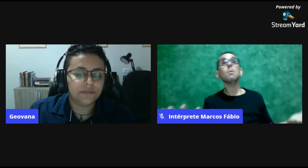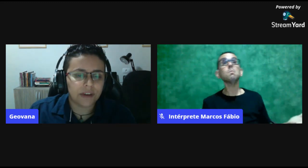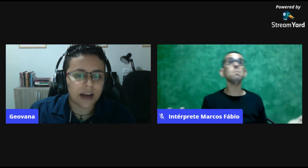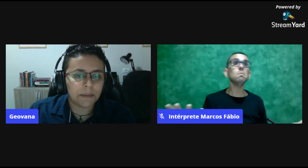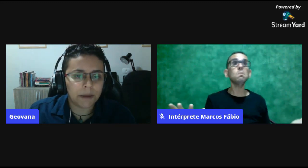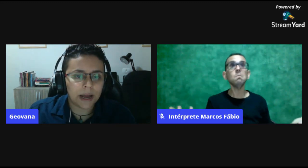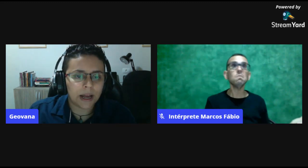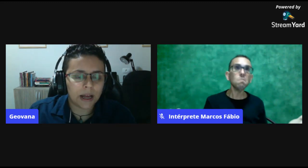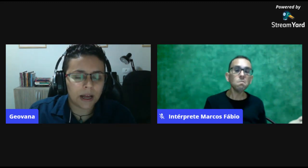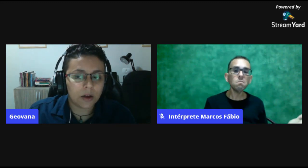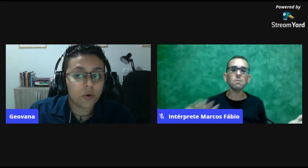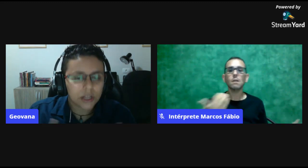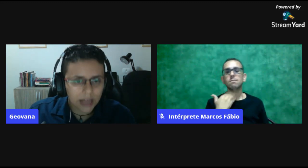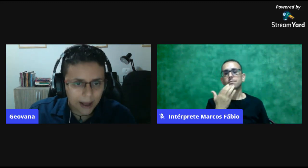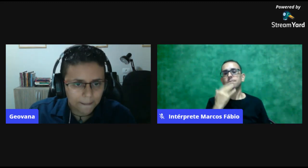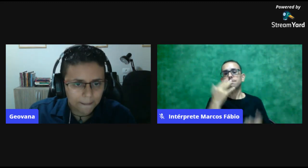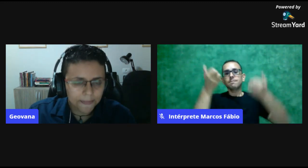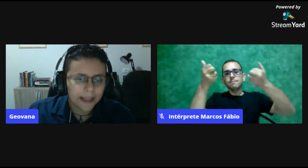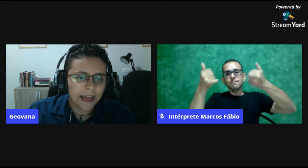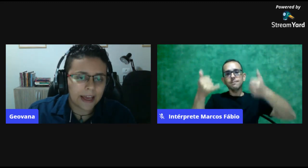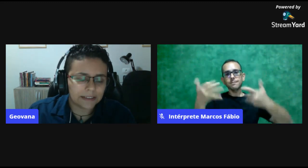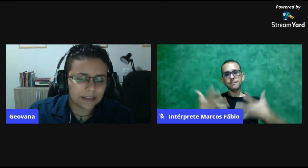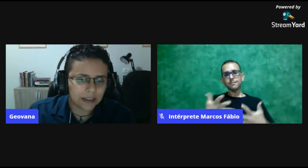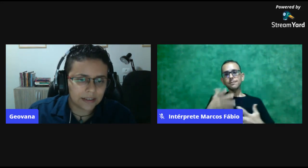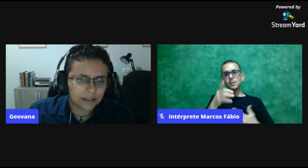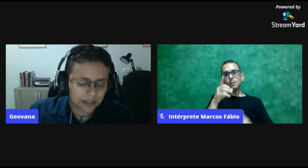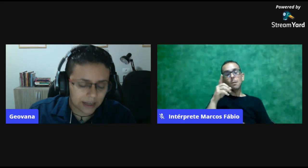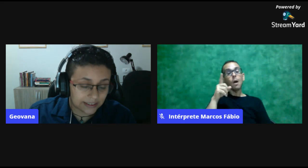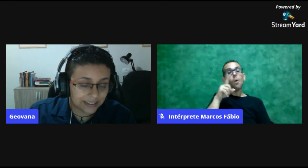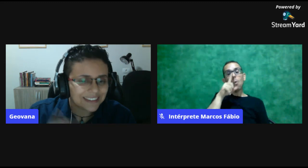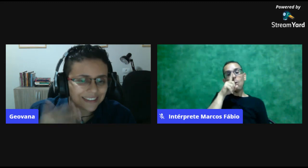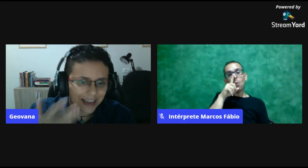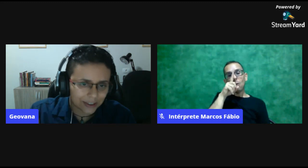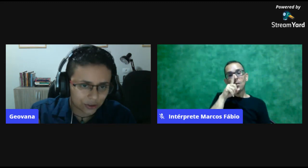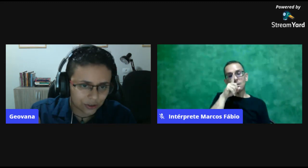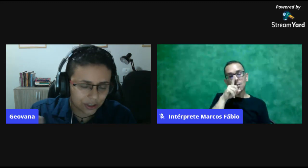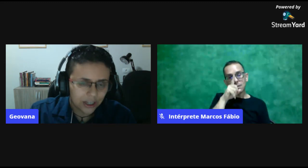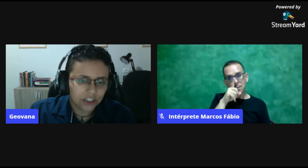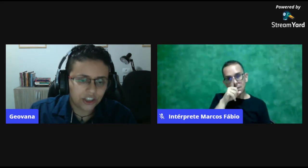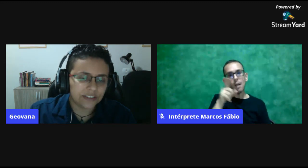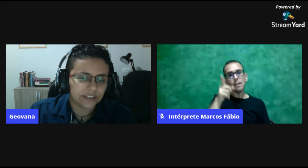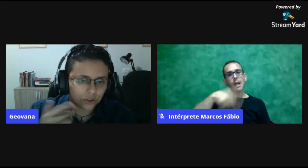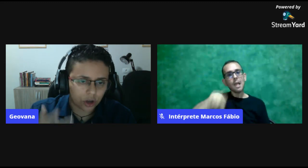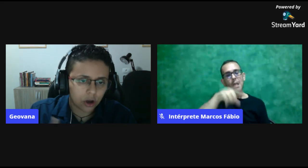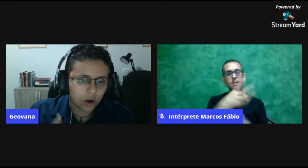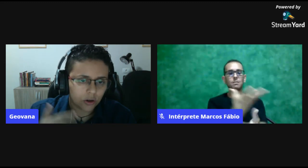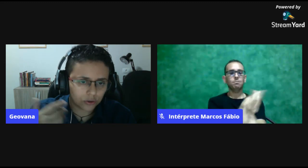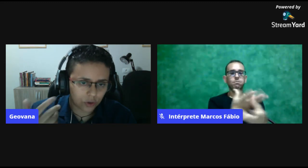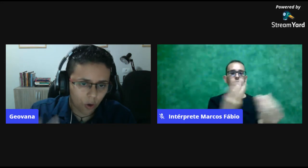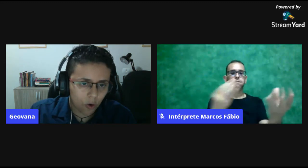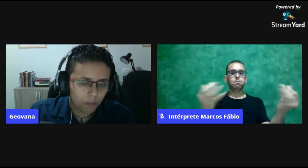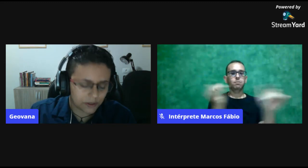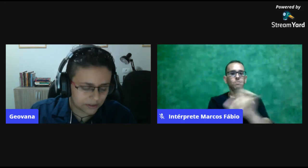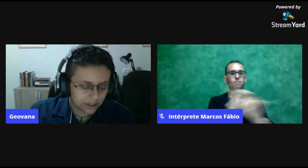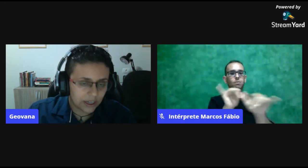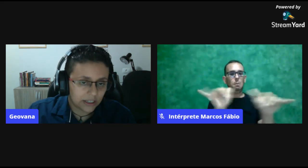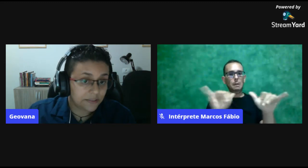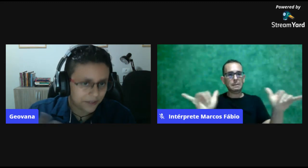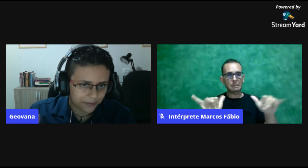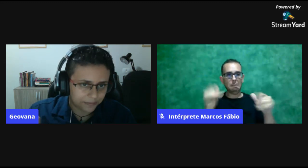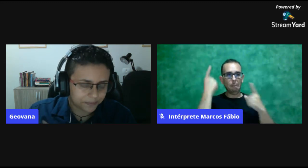que a gente fala para cuidar esses excessos de acessórios,